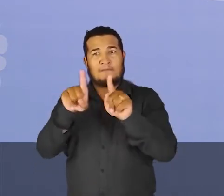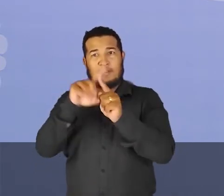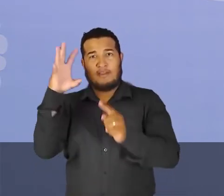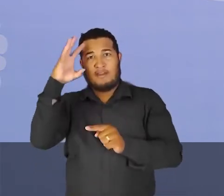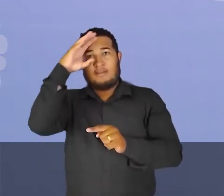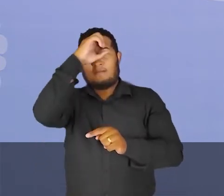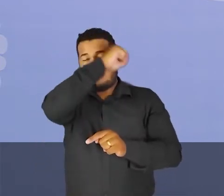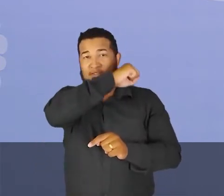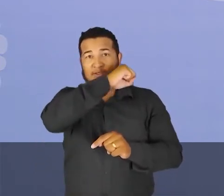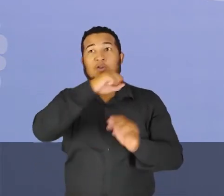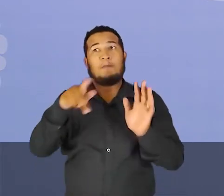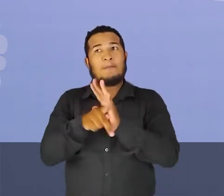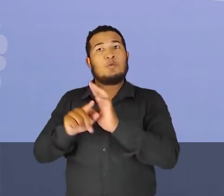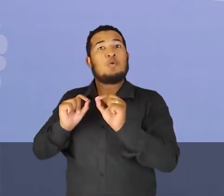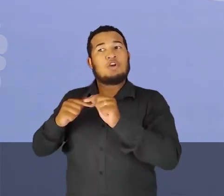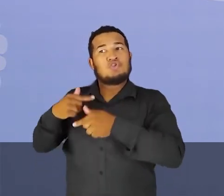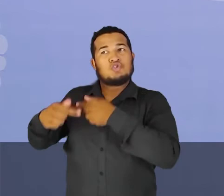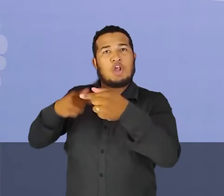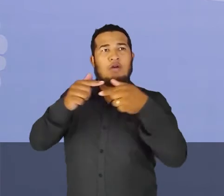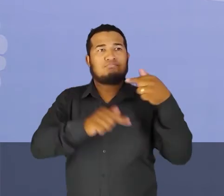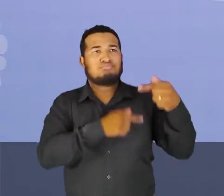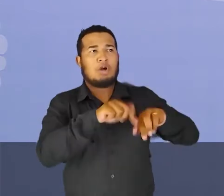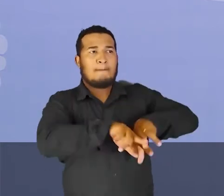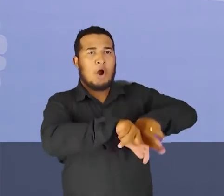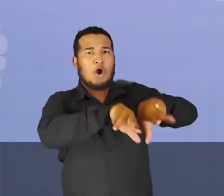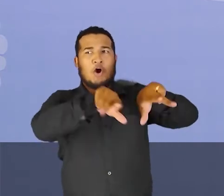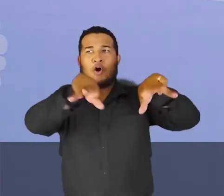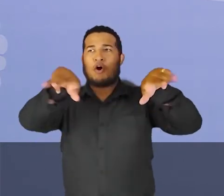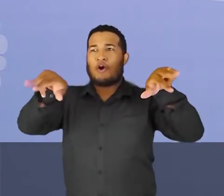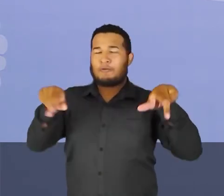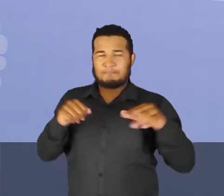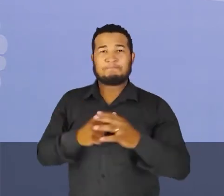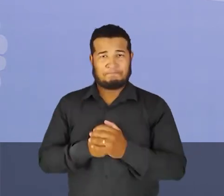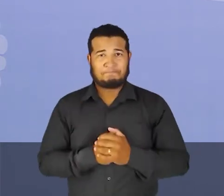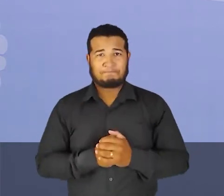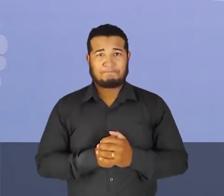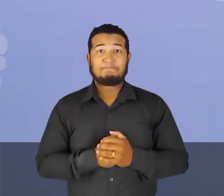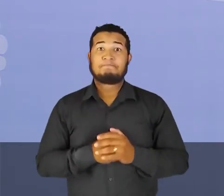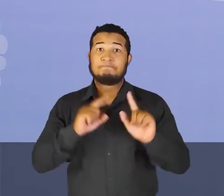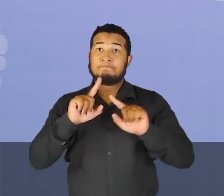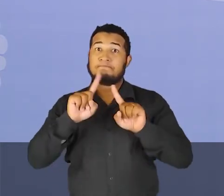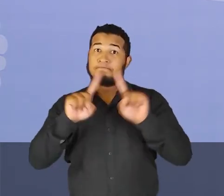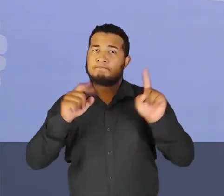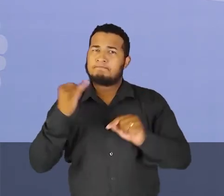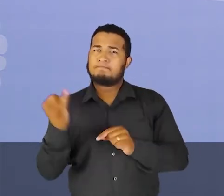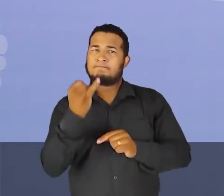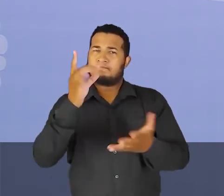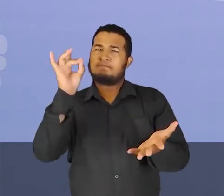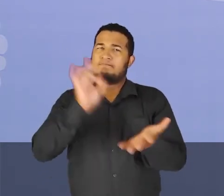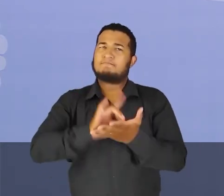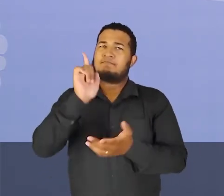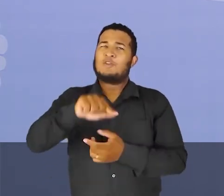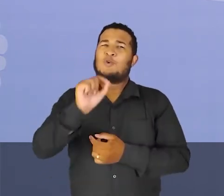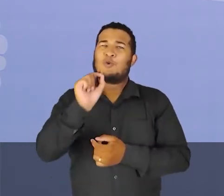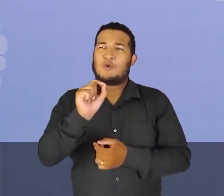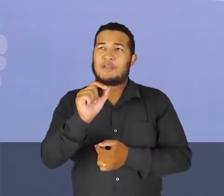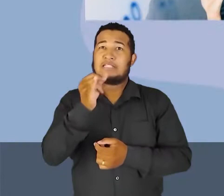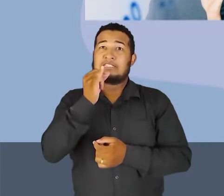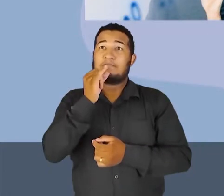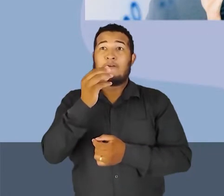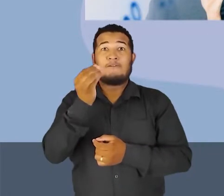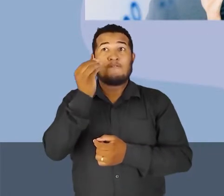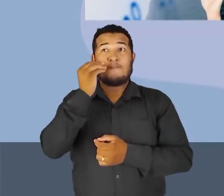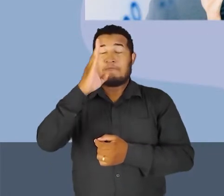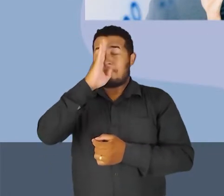de aprendizado entre as mais diversas e as mais diferentes gerações. O mais importante de tudo, a